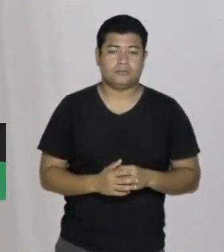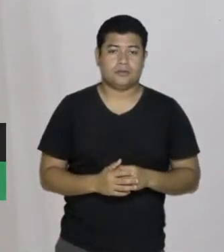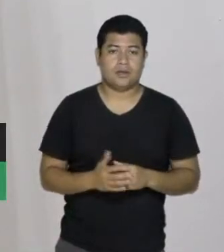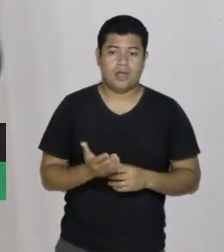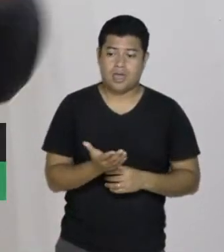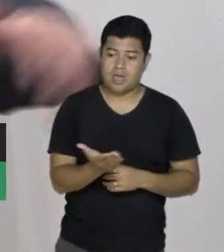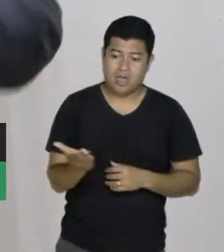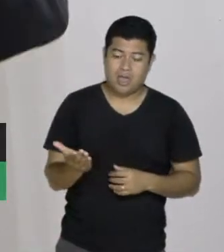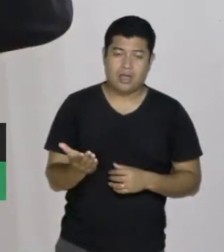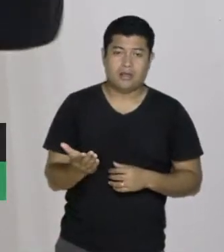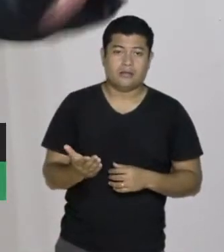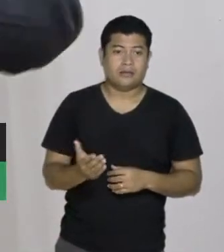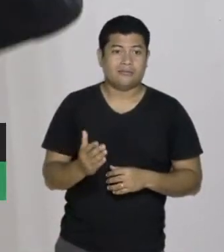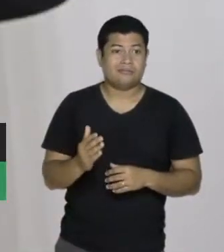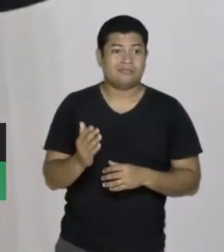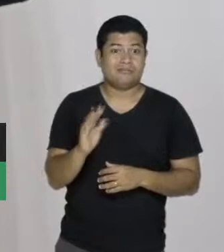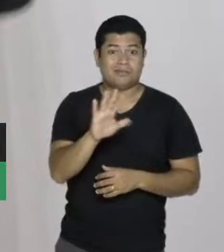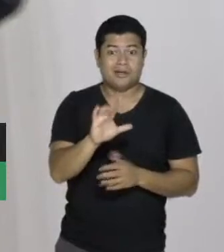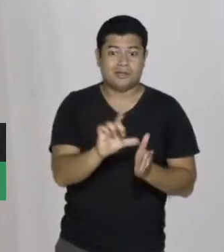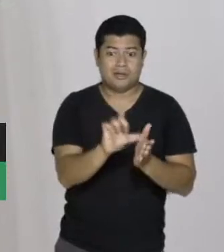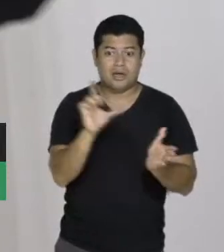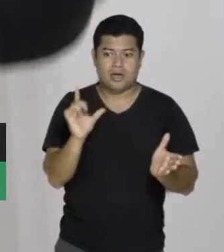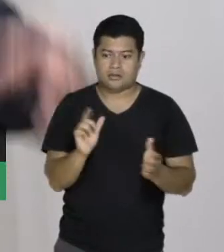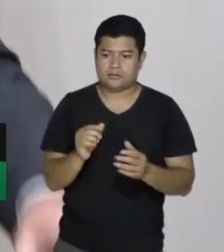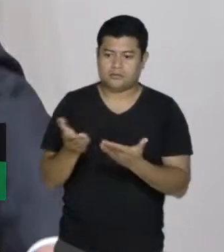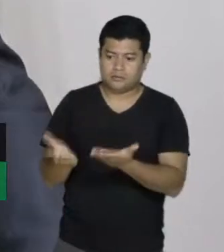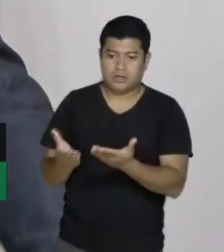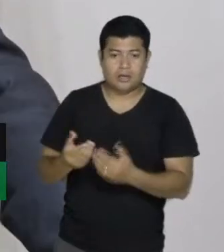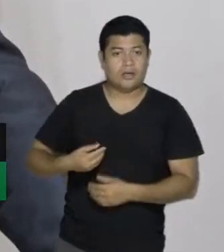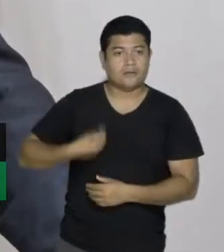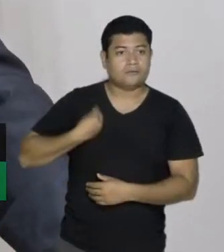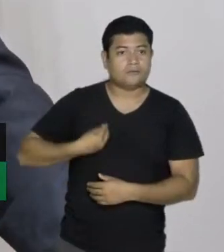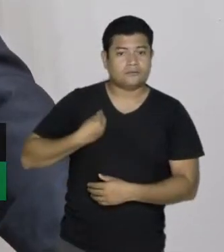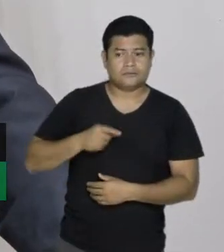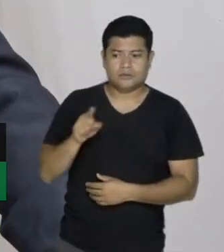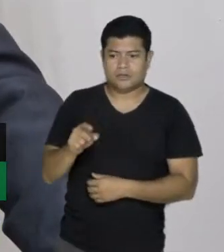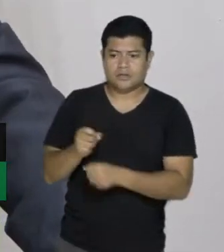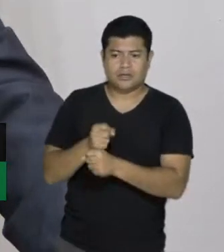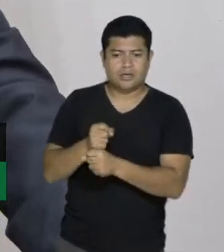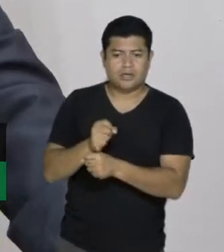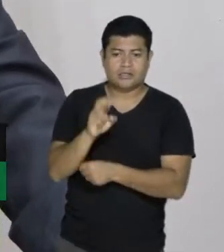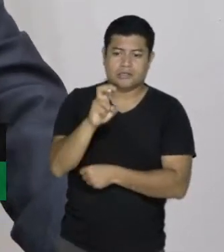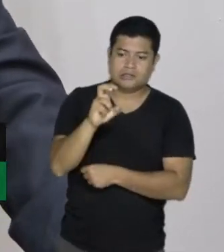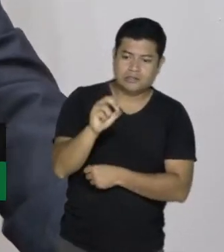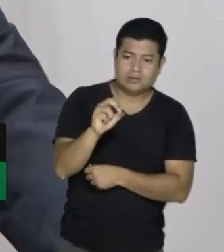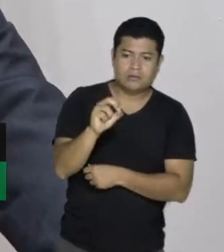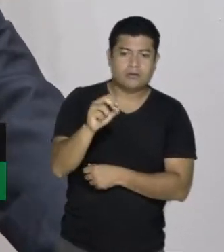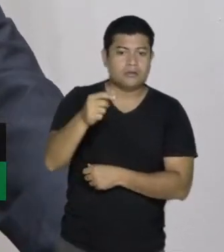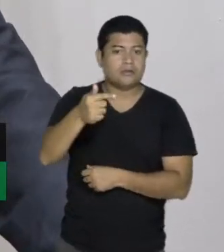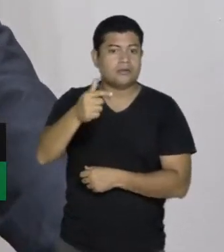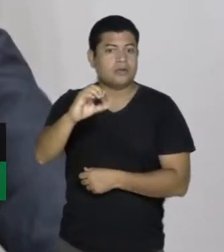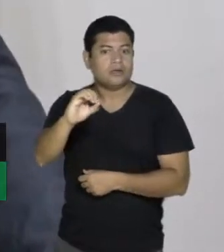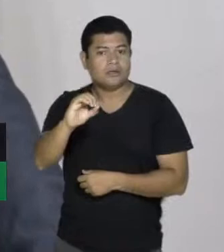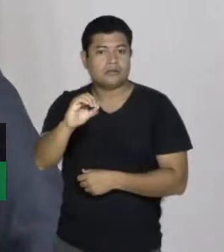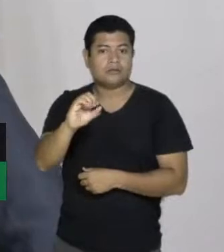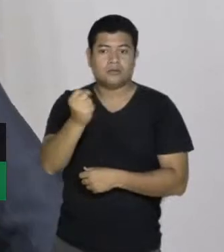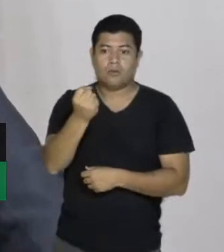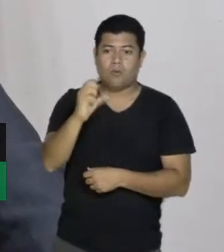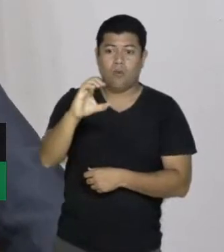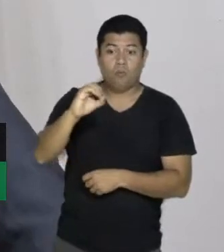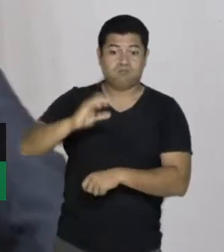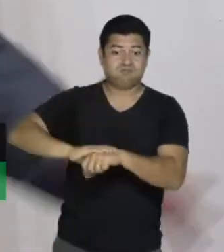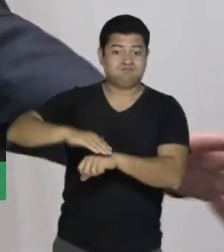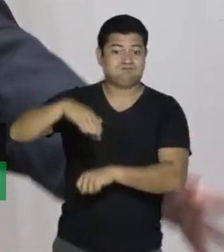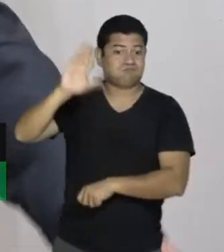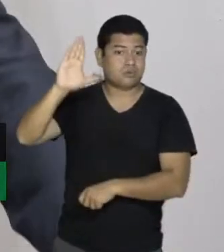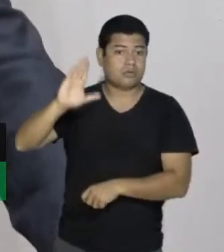50 70 80 ou mais anos tirando o sustento de suas famílias